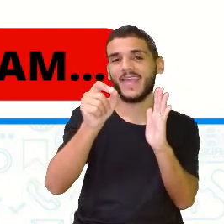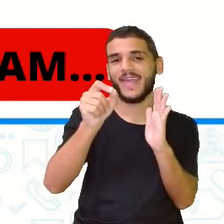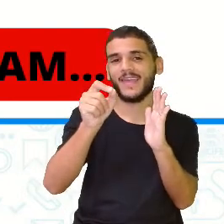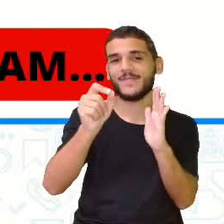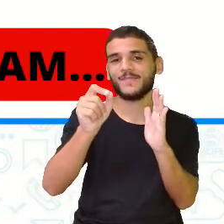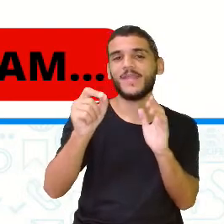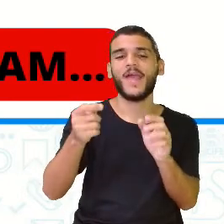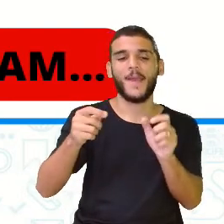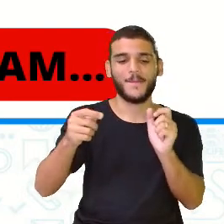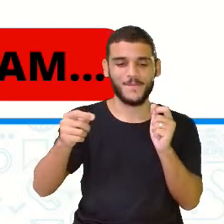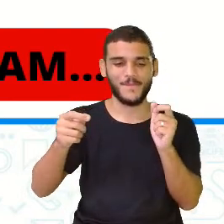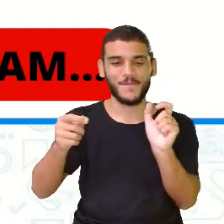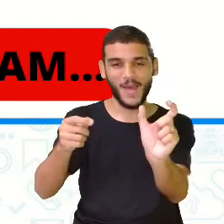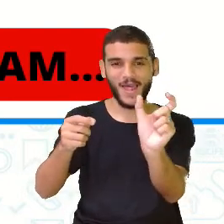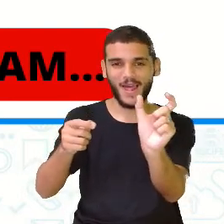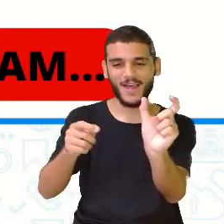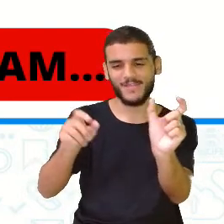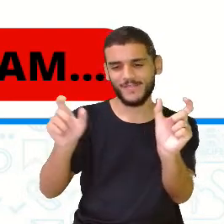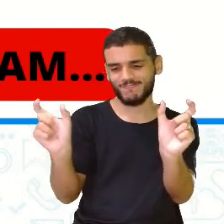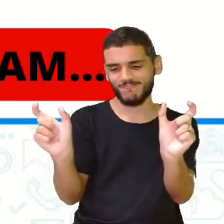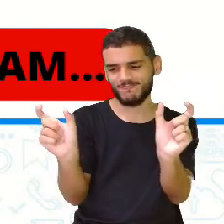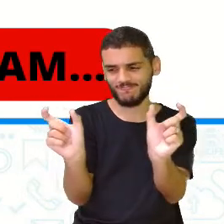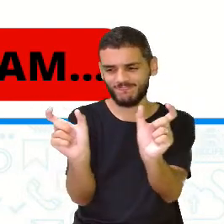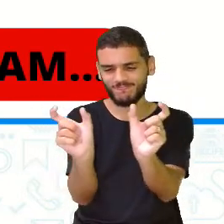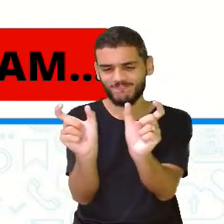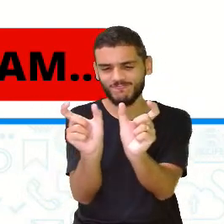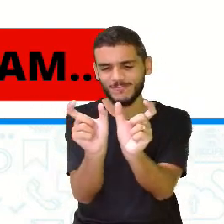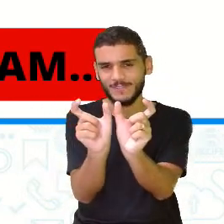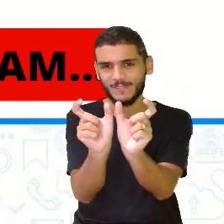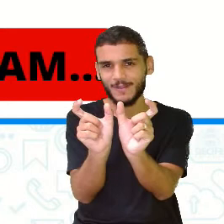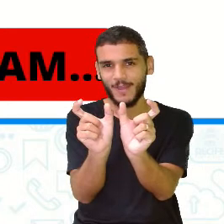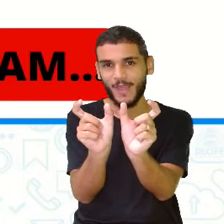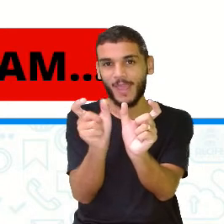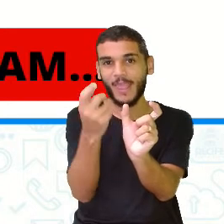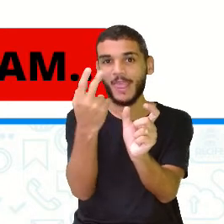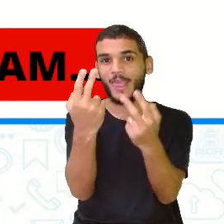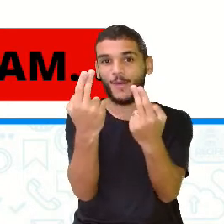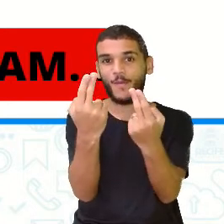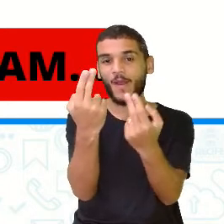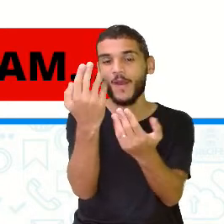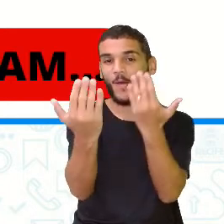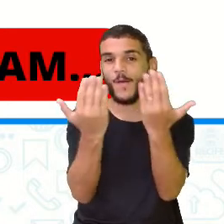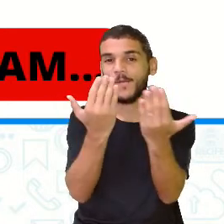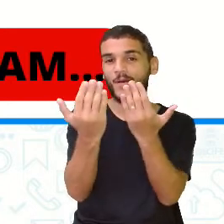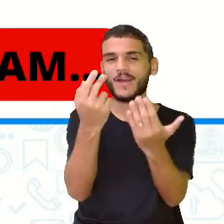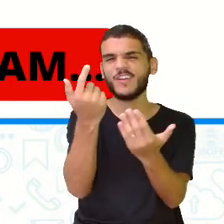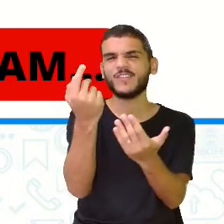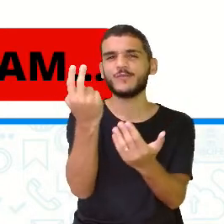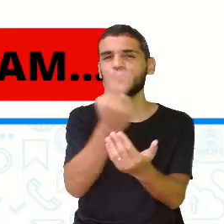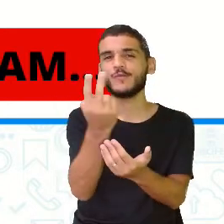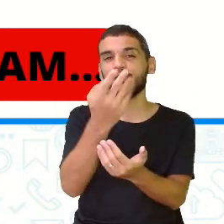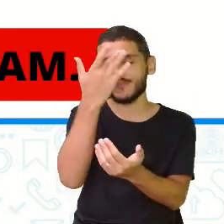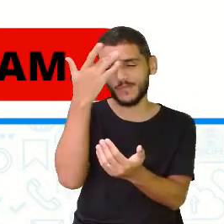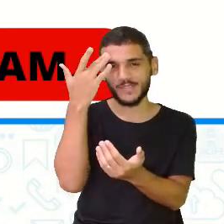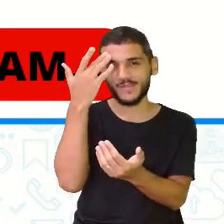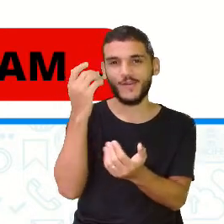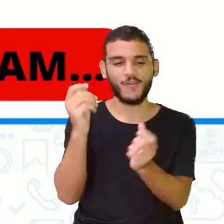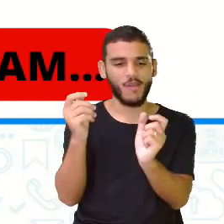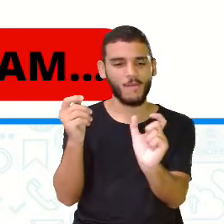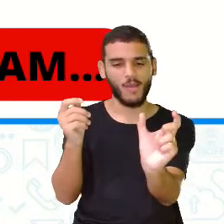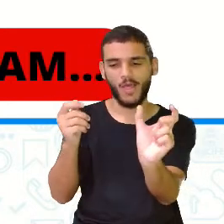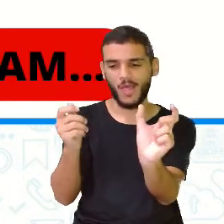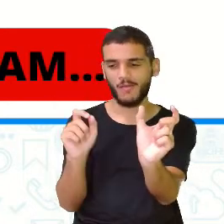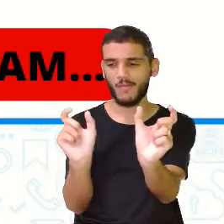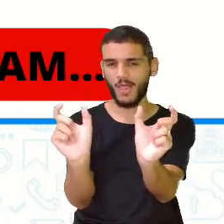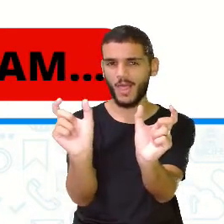Claro que pode. Existem palavras que a gente fala que faz com que as pessoas se sintam próximas da gente. Por